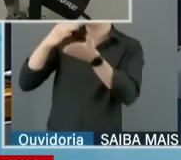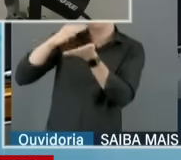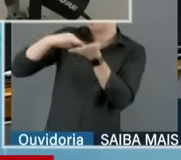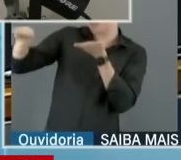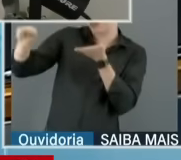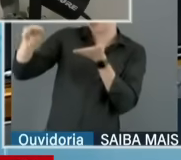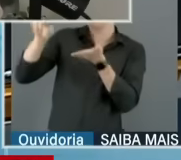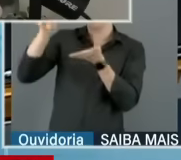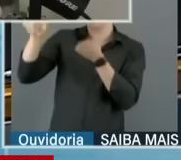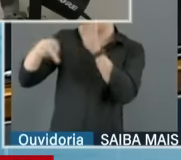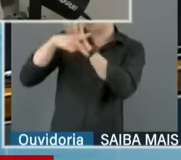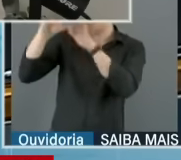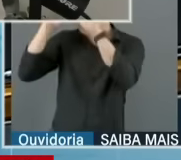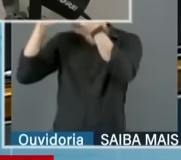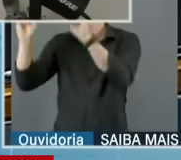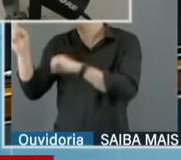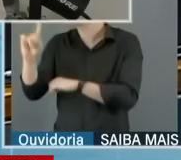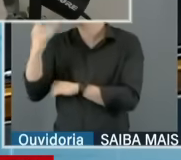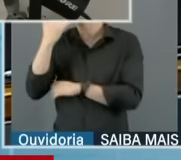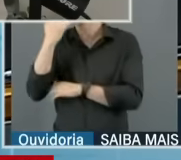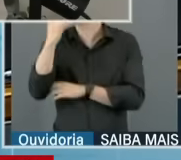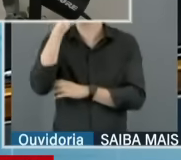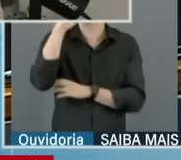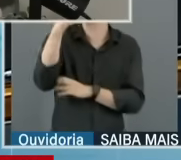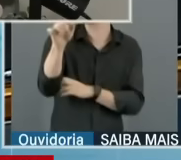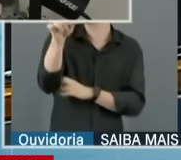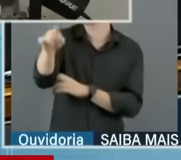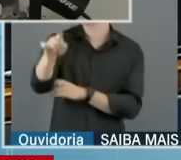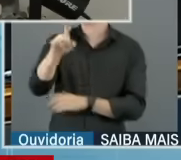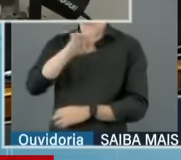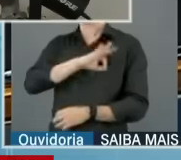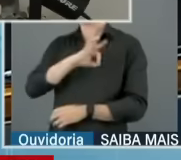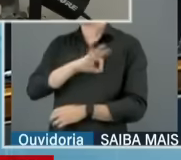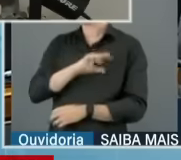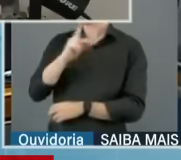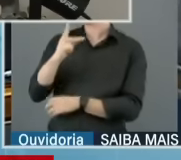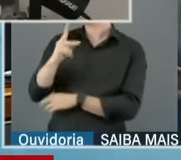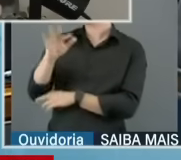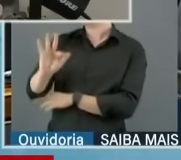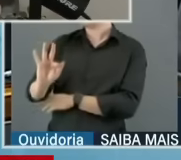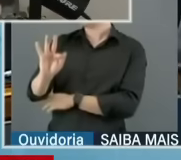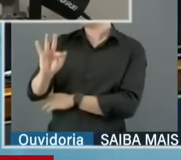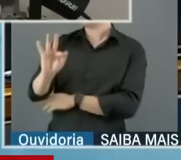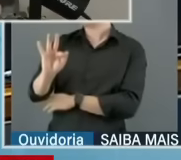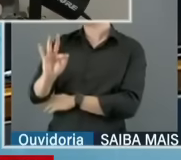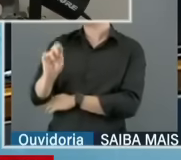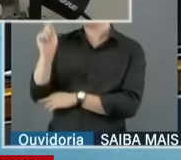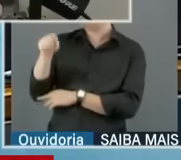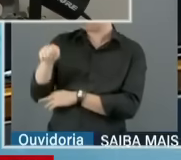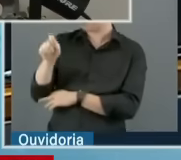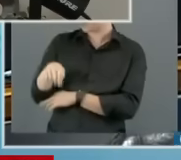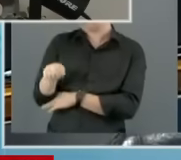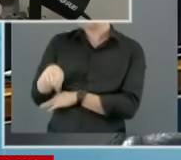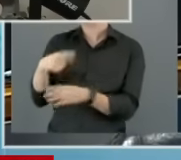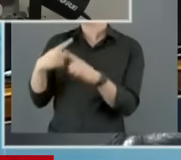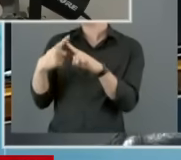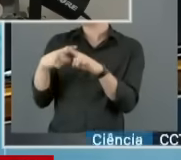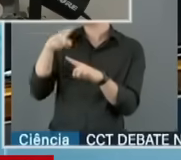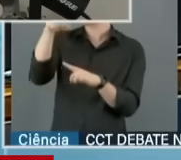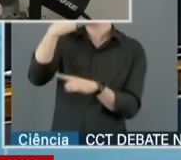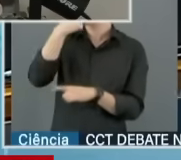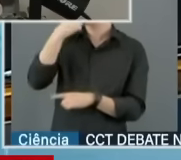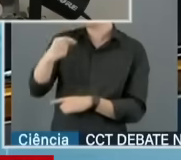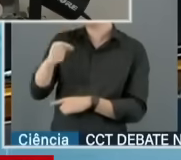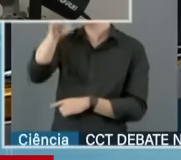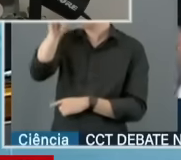ouvinte? Porque há uma desconfiança aí da CPMI de que relatórios da ABIN primeiro foram recebidos, isso aliás